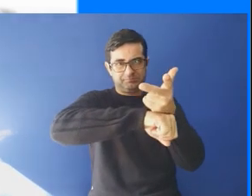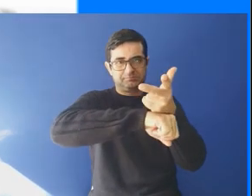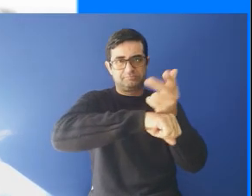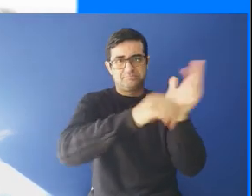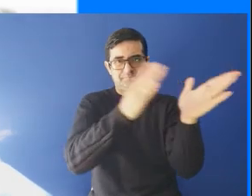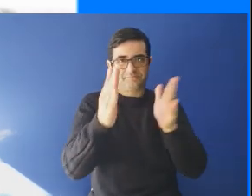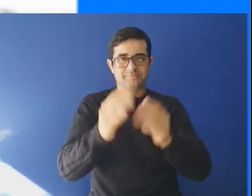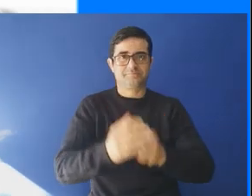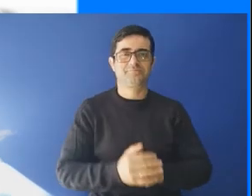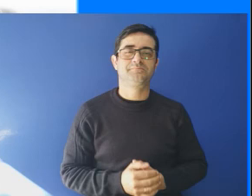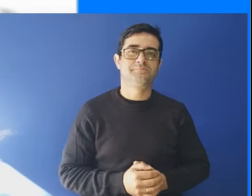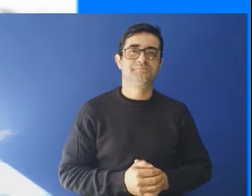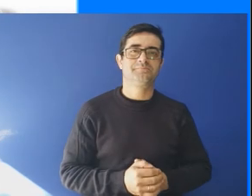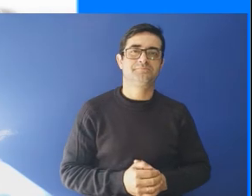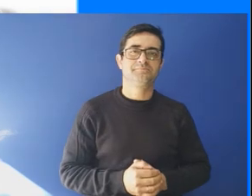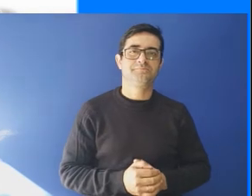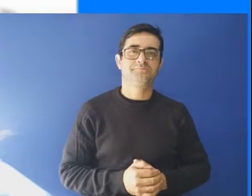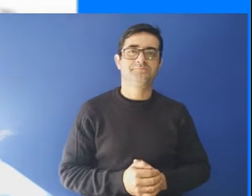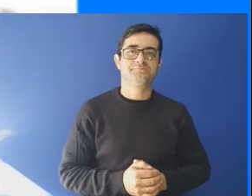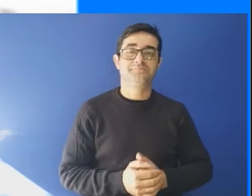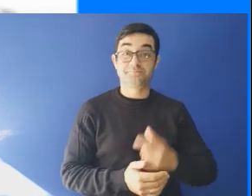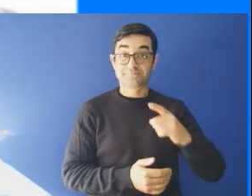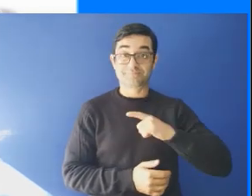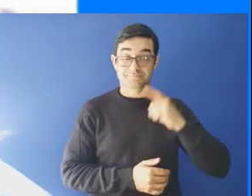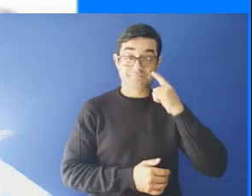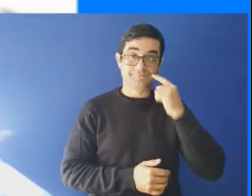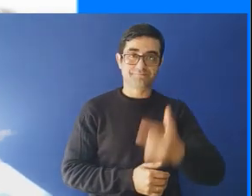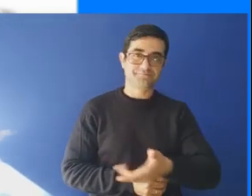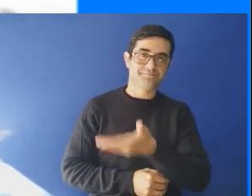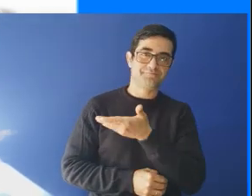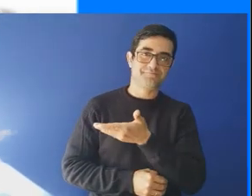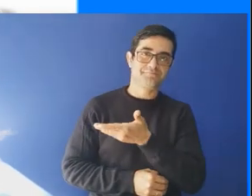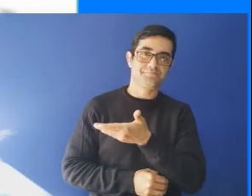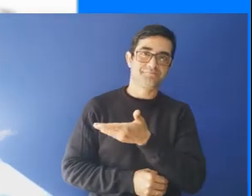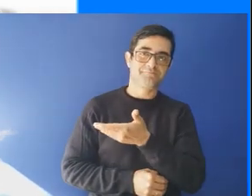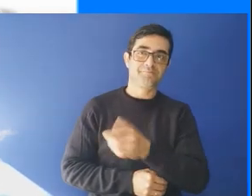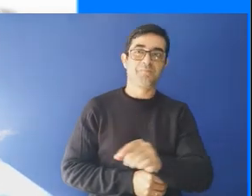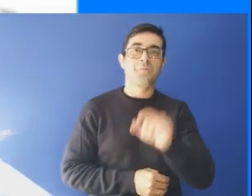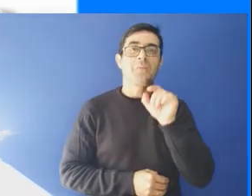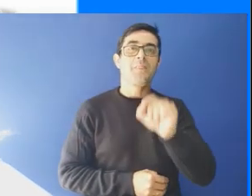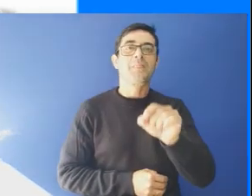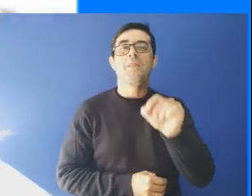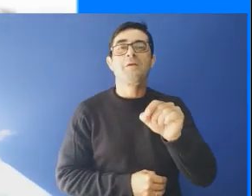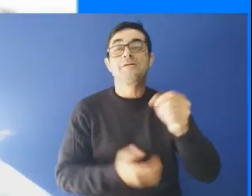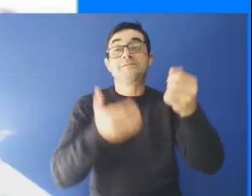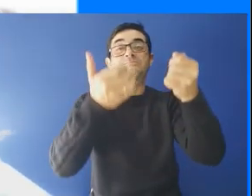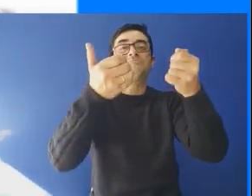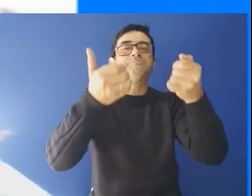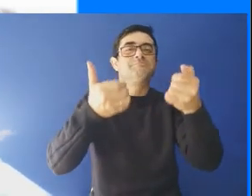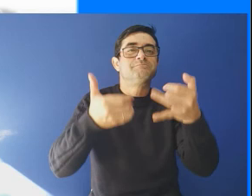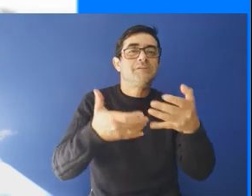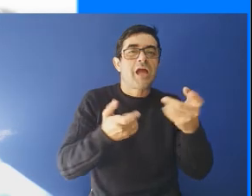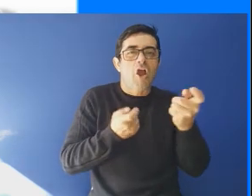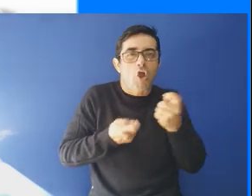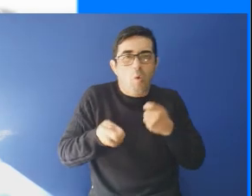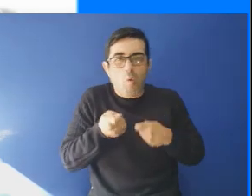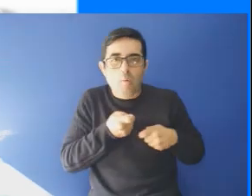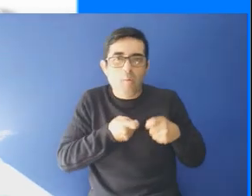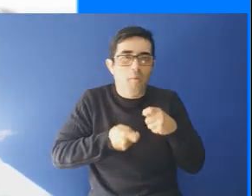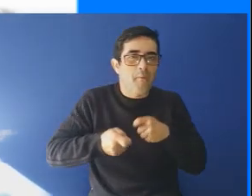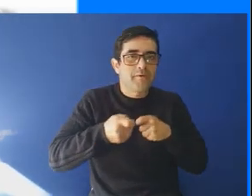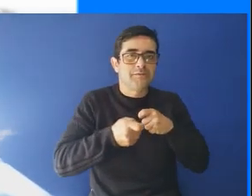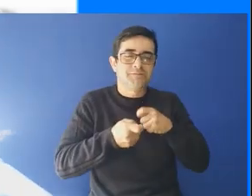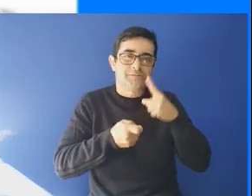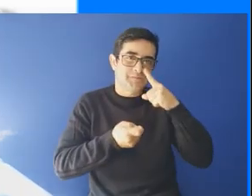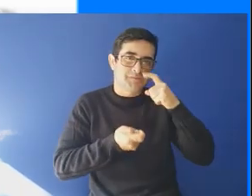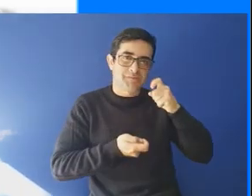destino final dos resíduos sólidos deveria ser um aterro sanitário controlado quando esse resíduo não tem nenhuma